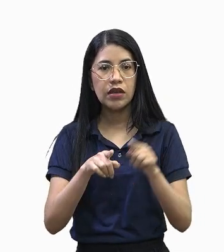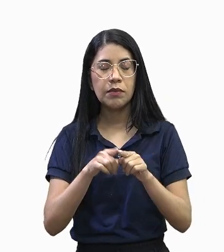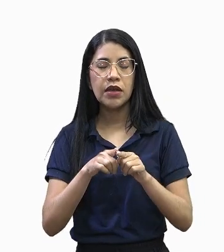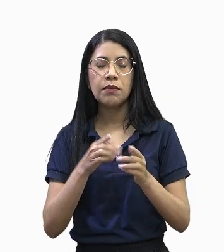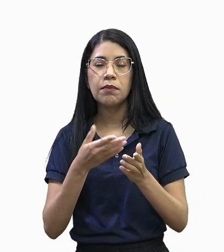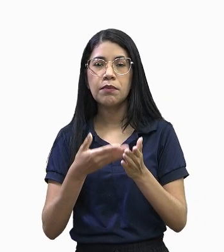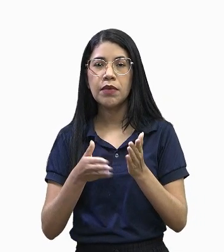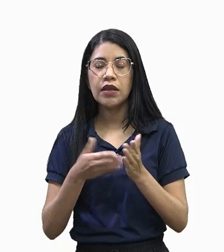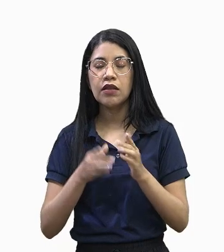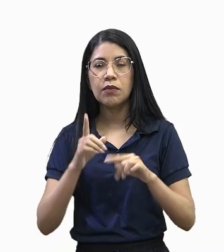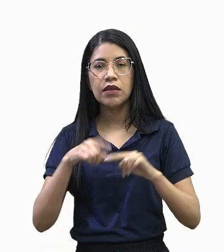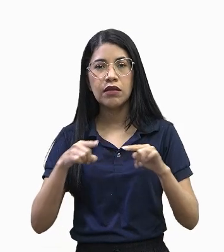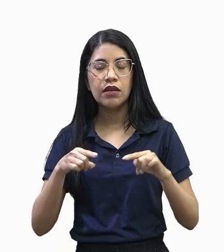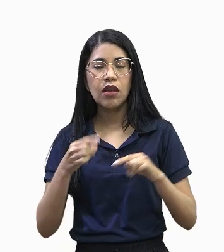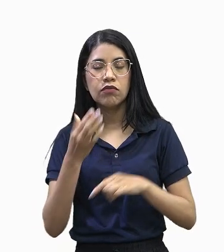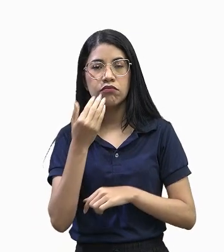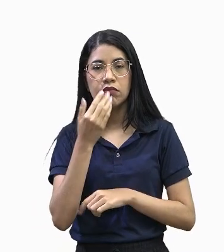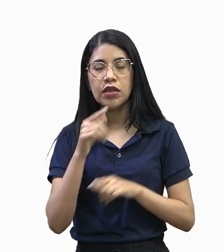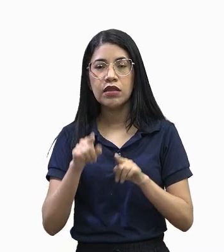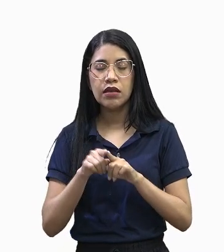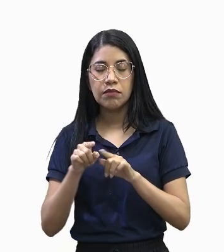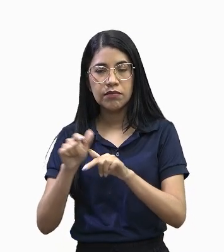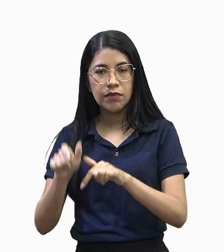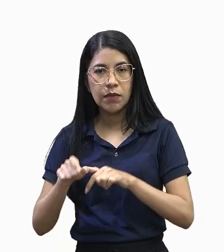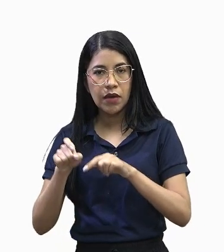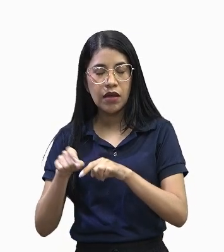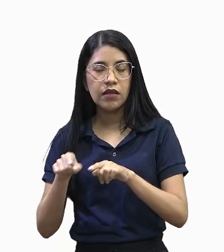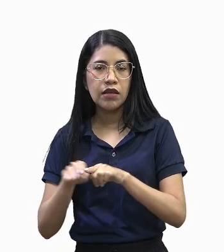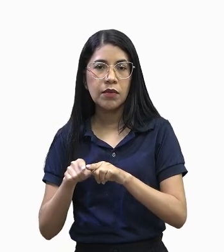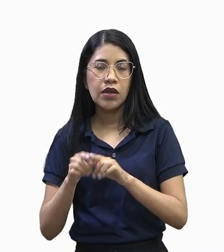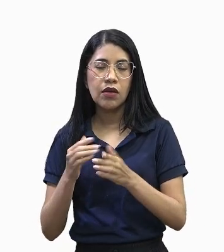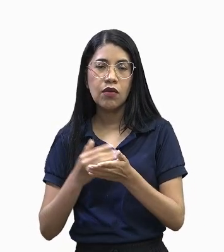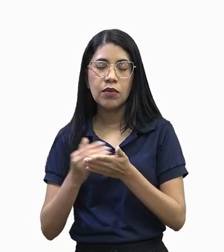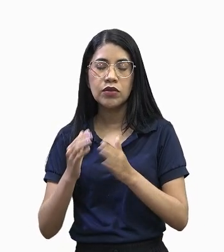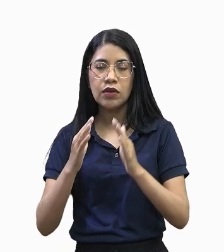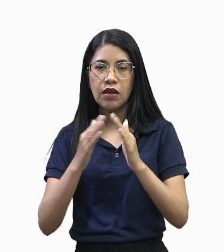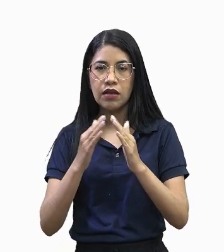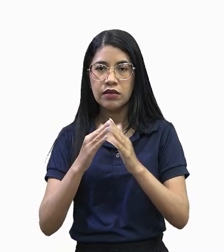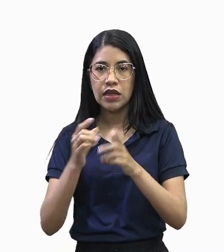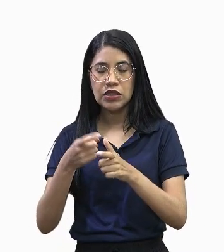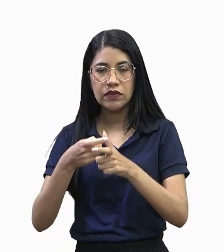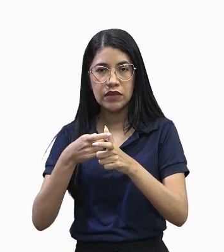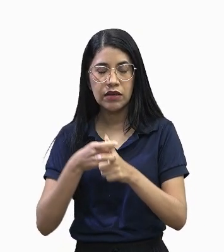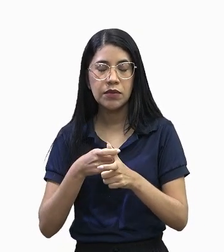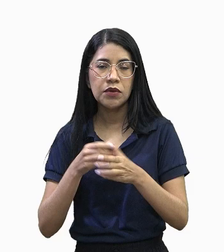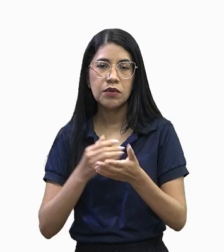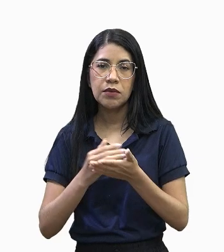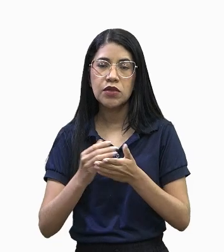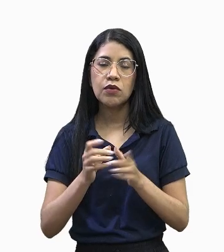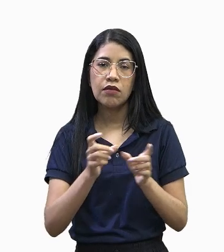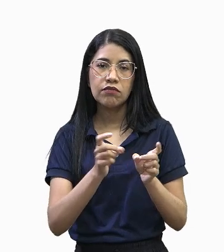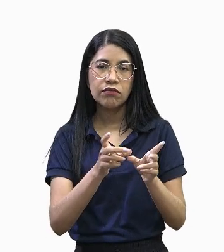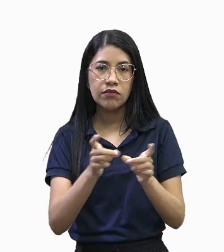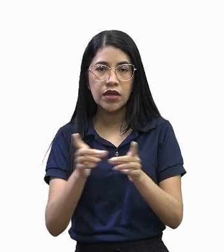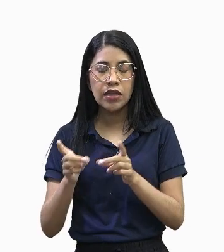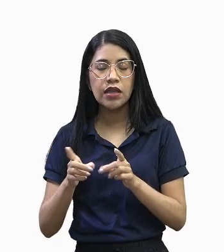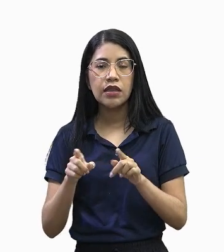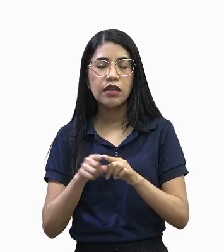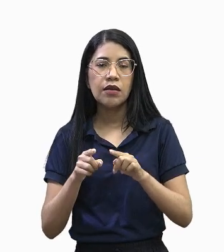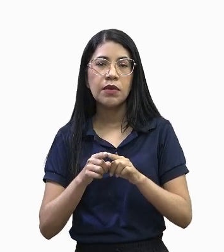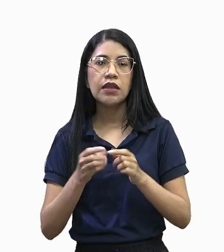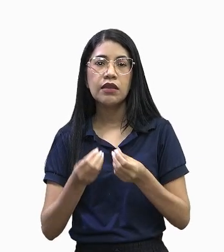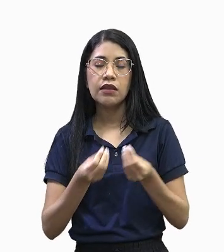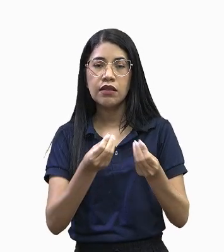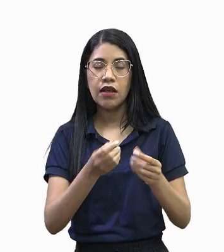de gêneros agrícolas que passaram a ser fornecidos pelas casas aviadoras. Quem fornecia os